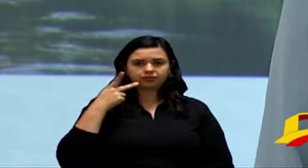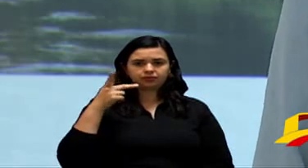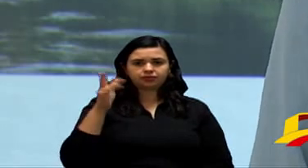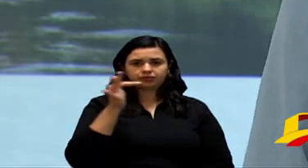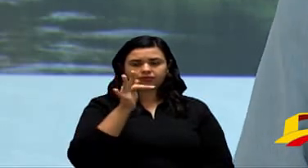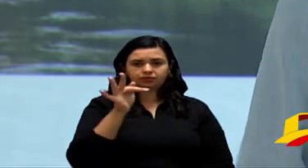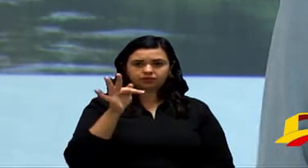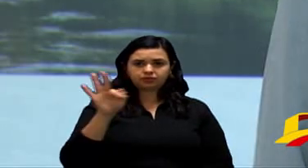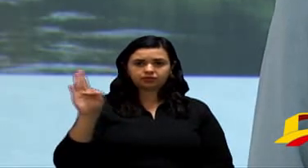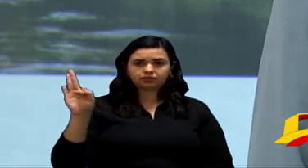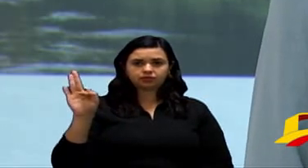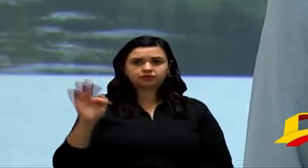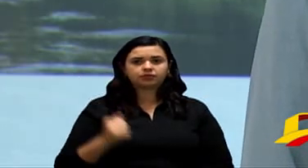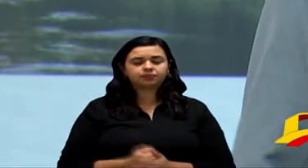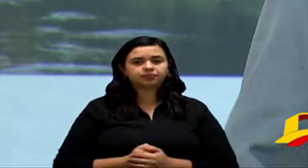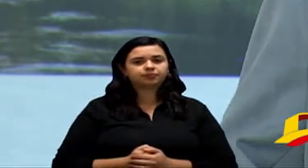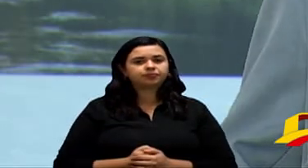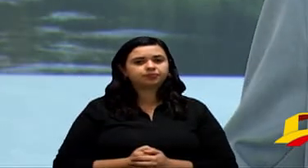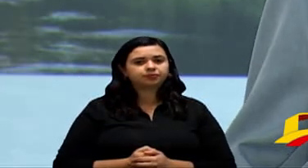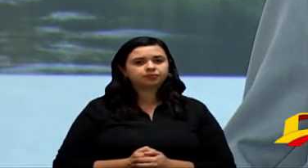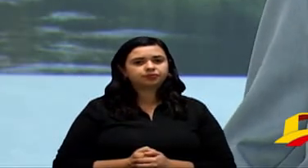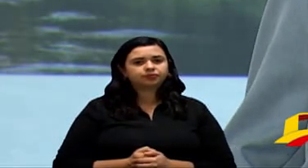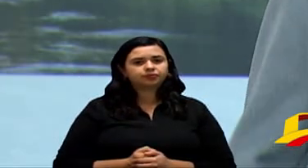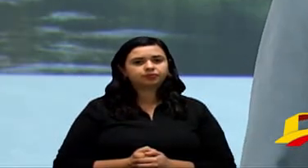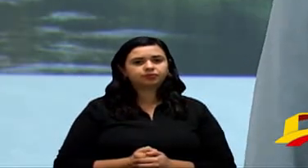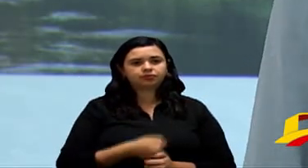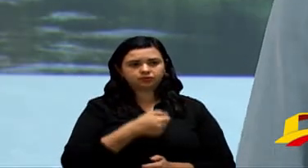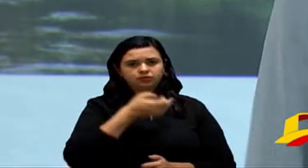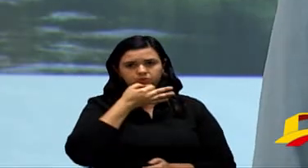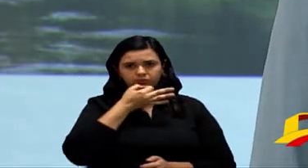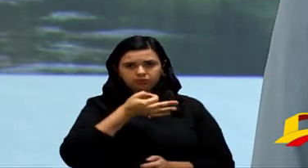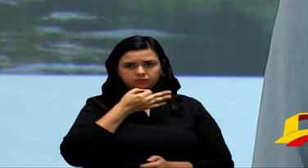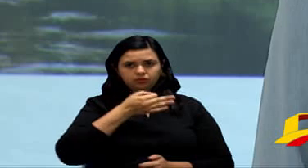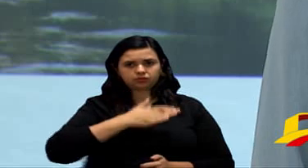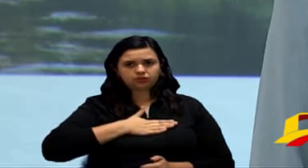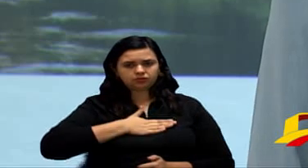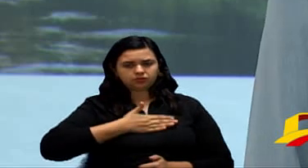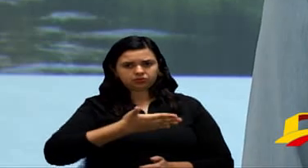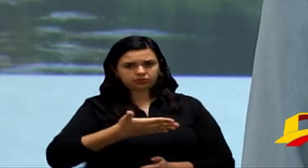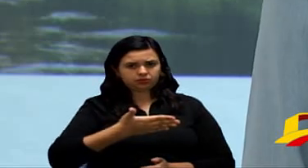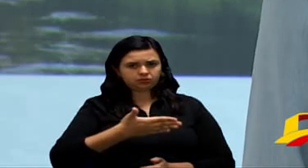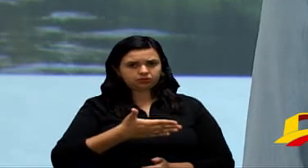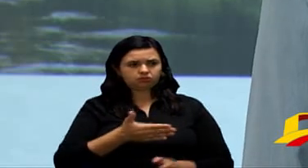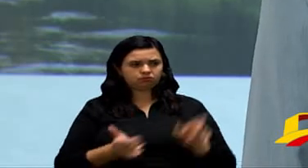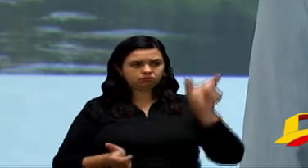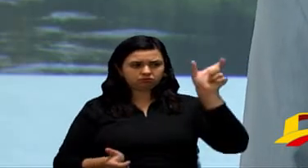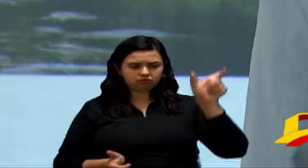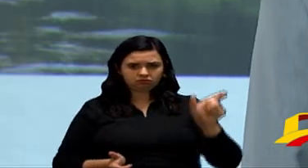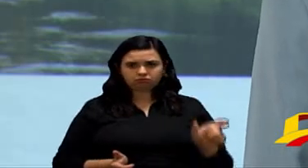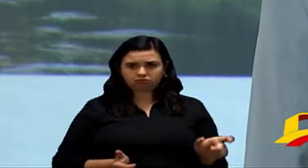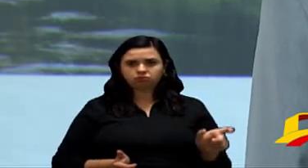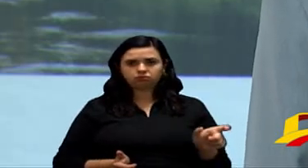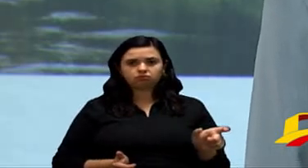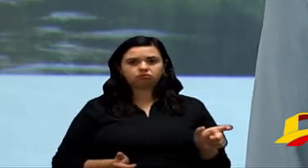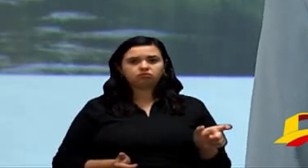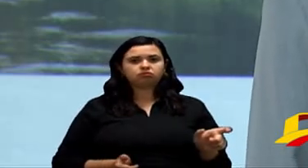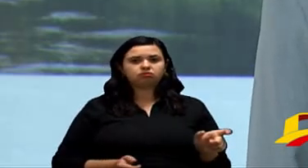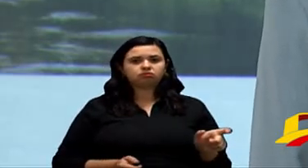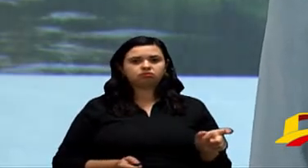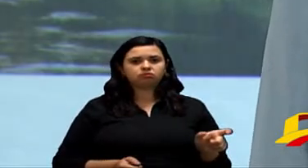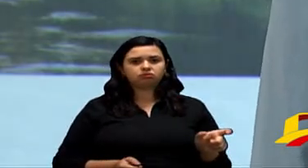dia foi feito uma Moção de repúdio aqui contra uma indivíduo